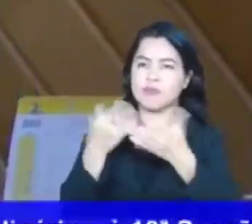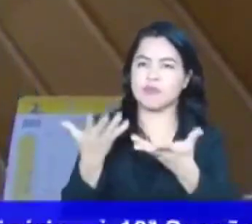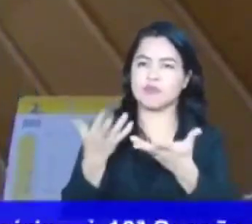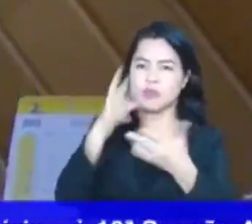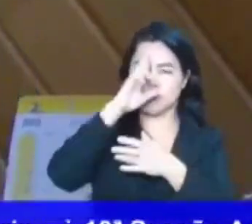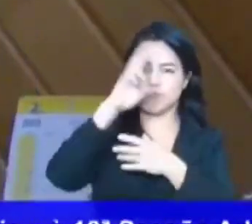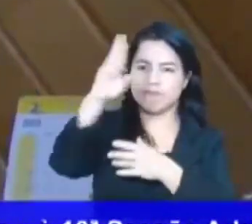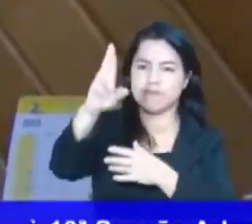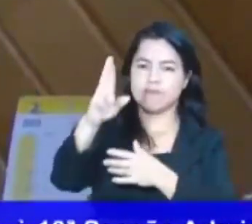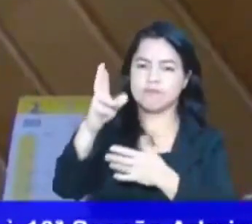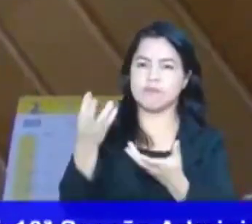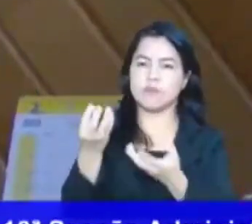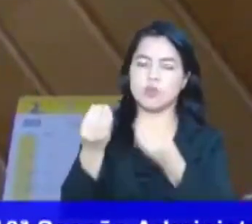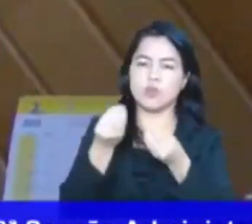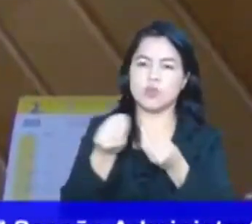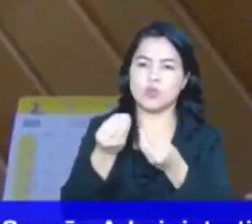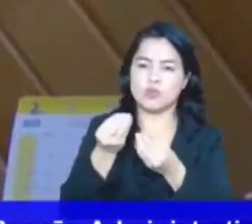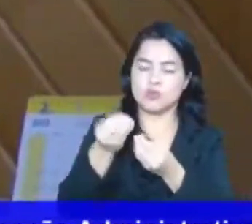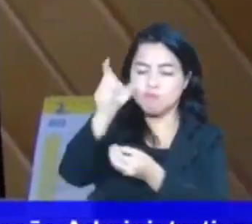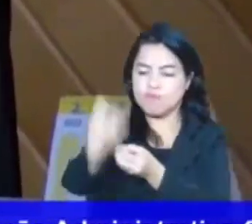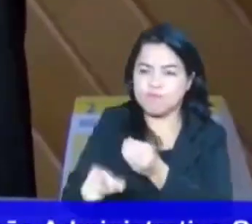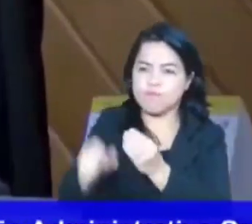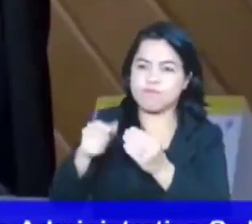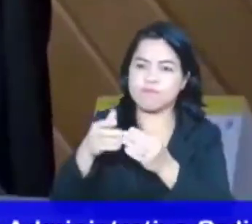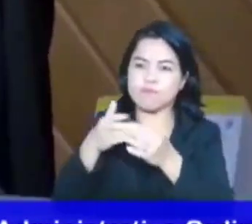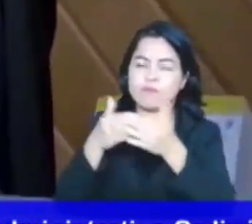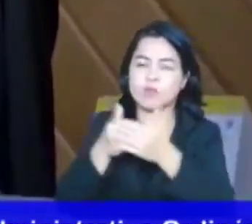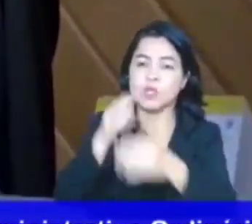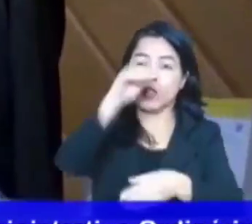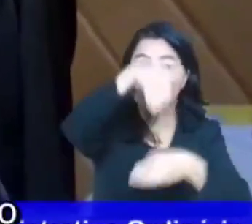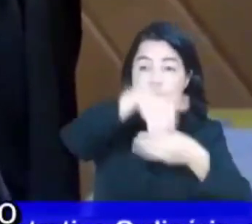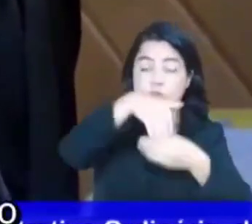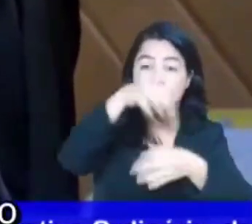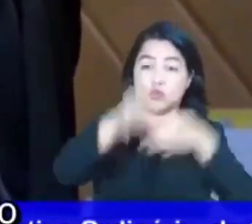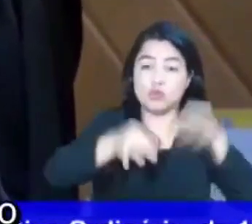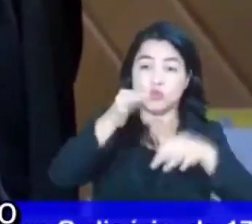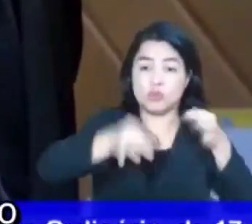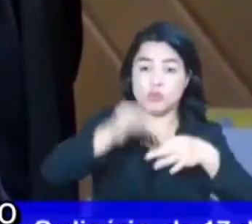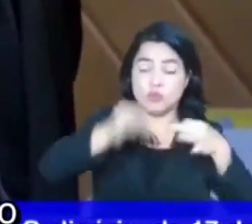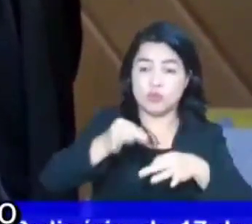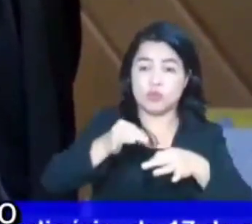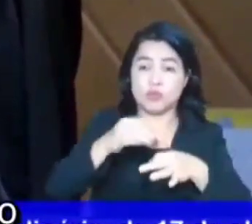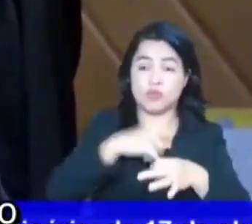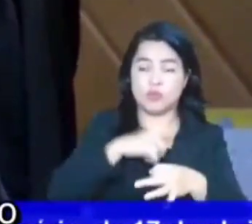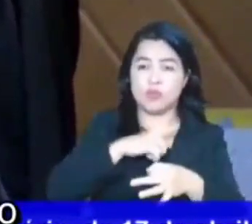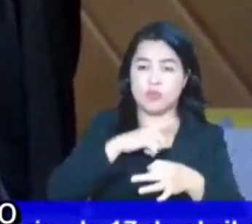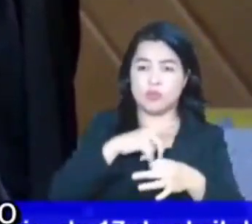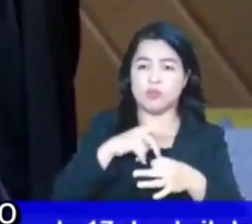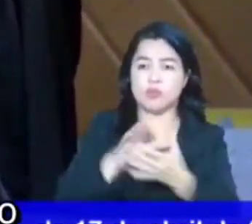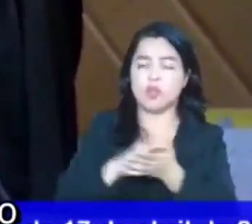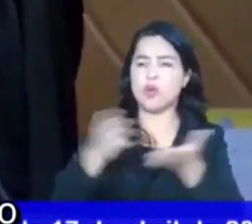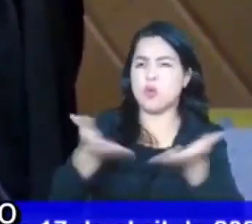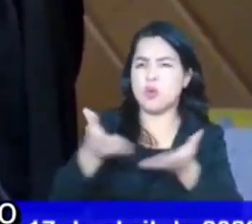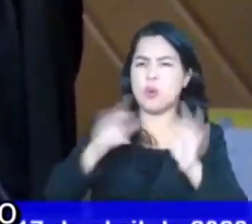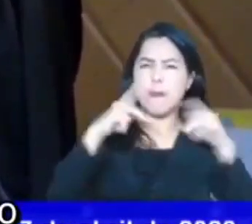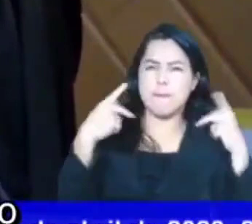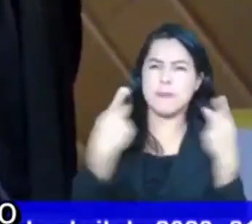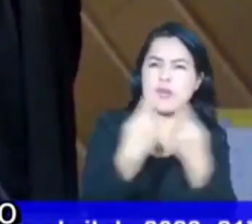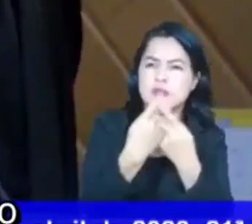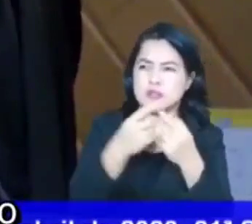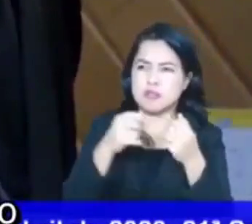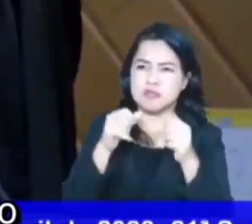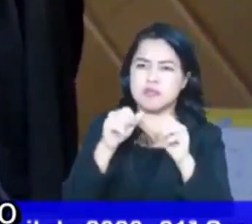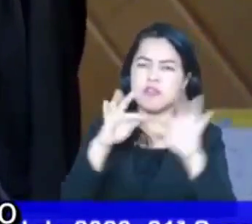magistrado da Corte, da Justiça Eleitoral, nas situações em que há cônjuge, parente ou